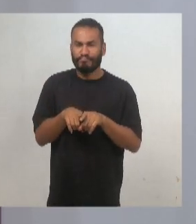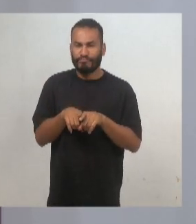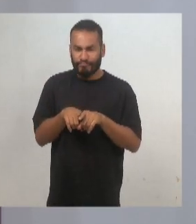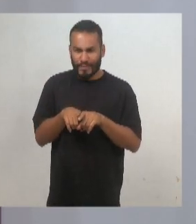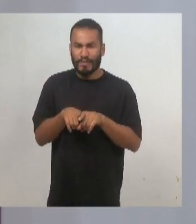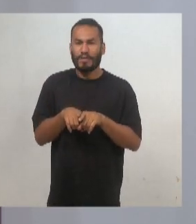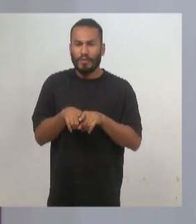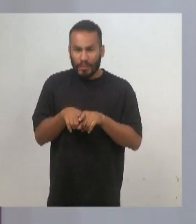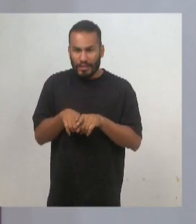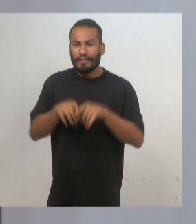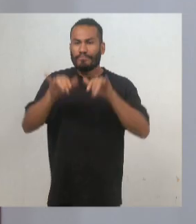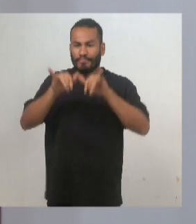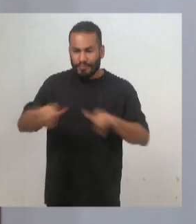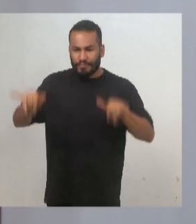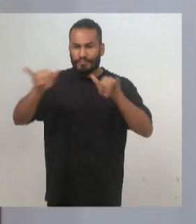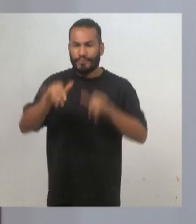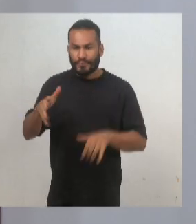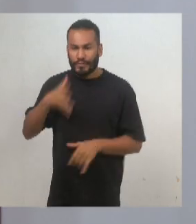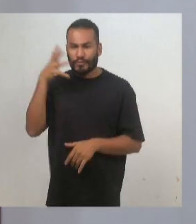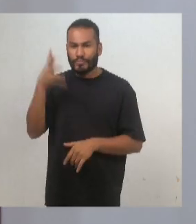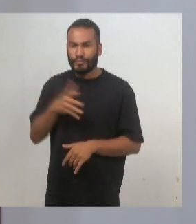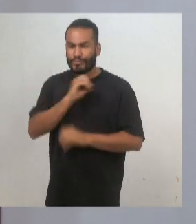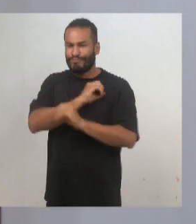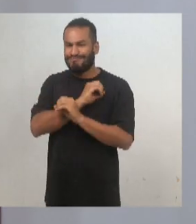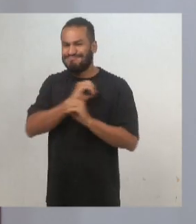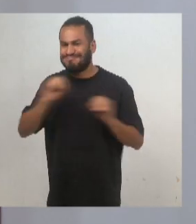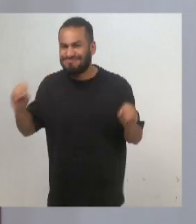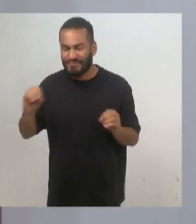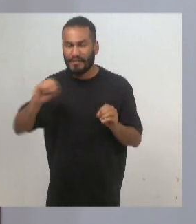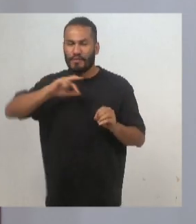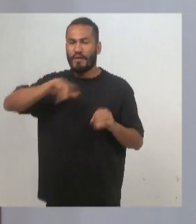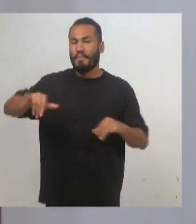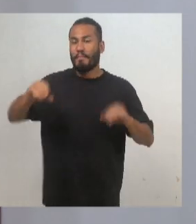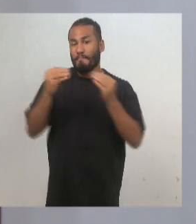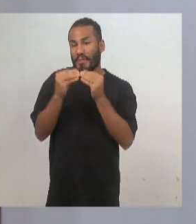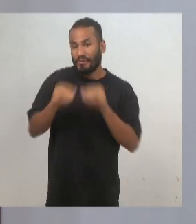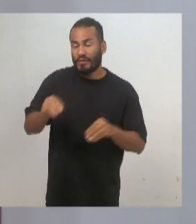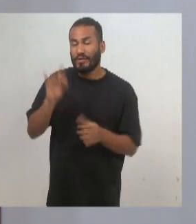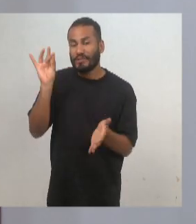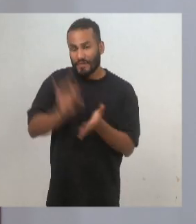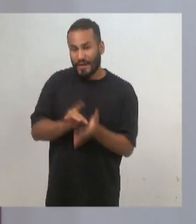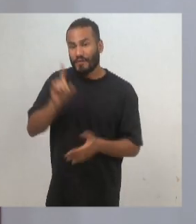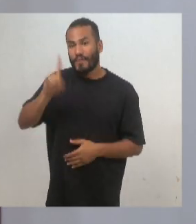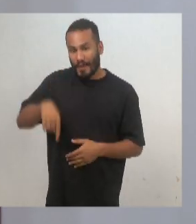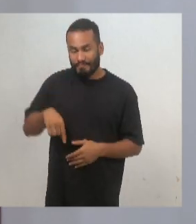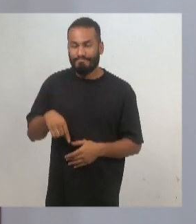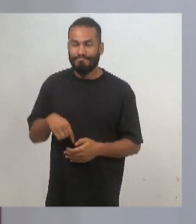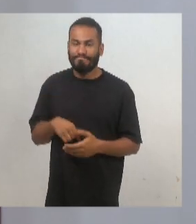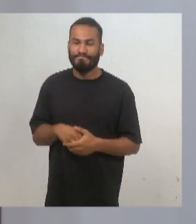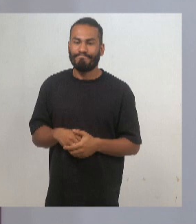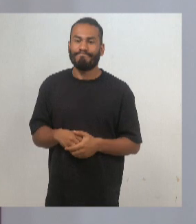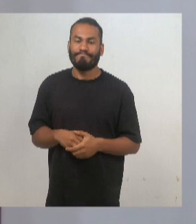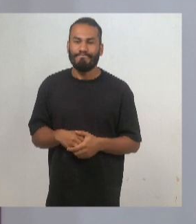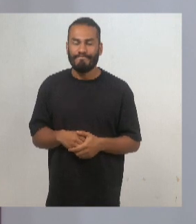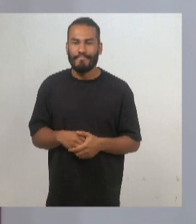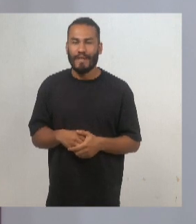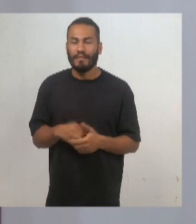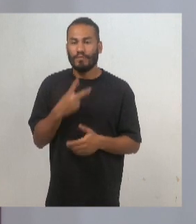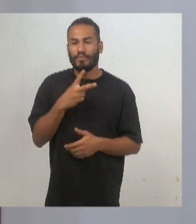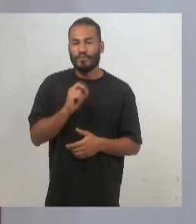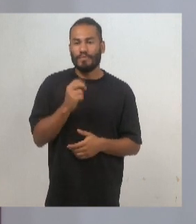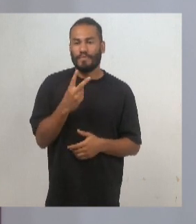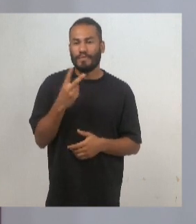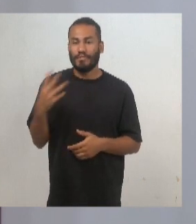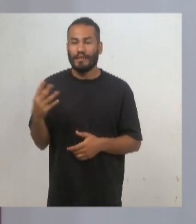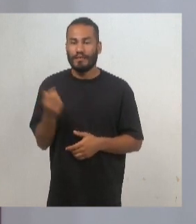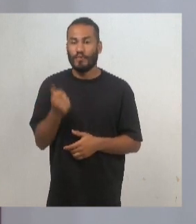relativização dos discursos de ódio como se fossem menos prejudiciais do que realmente são. Em